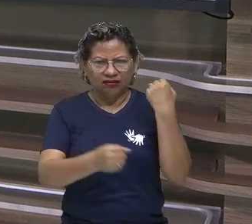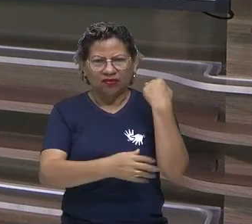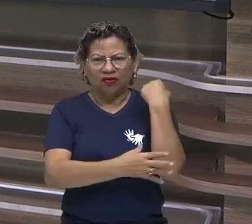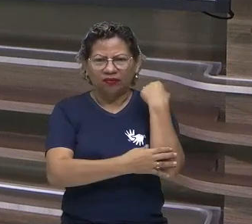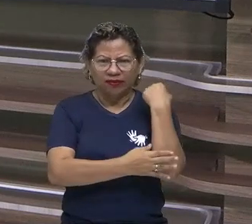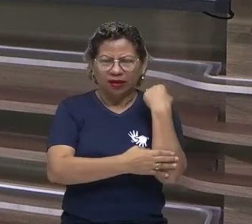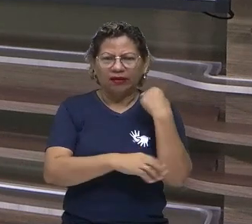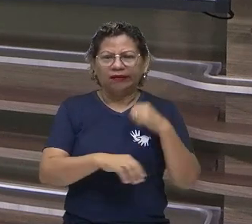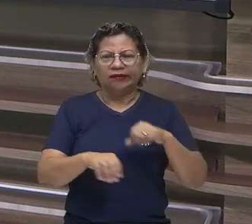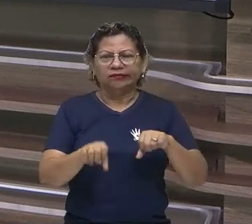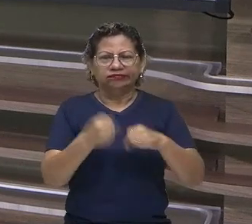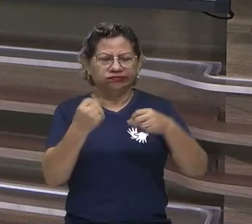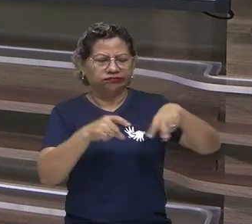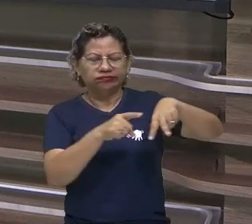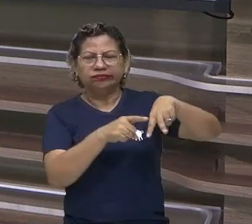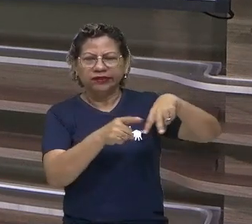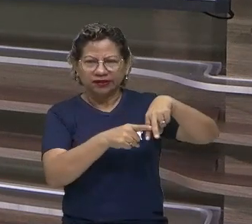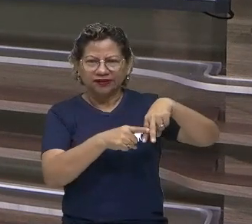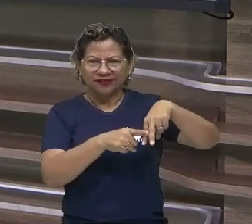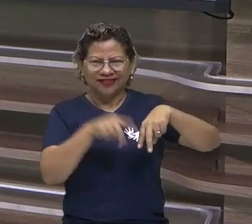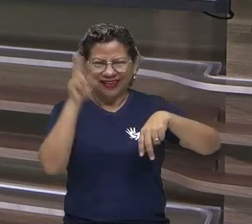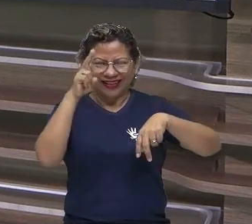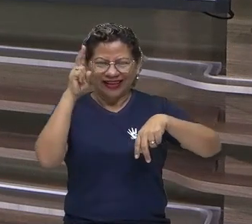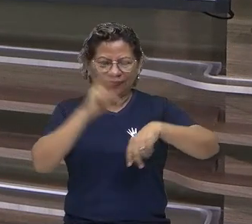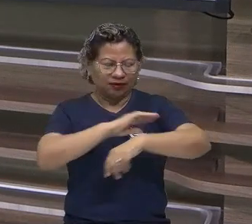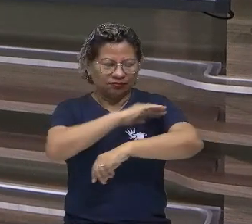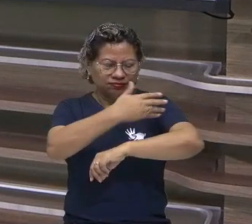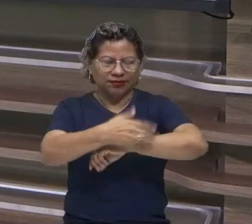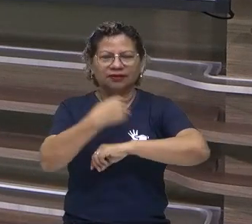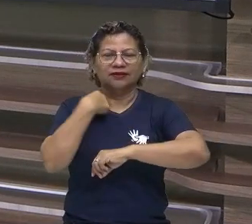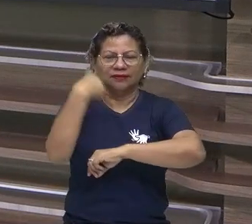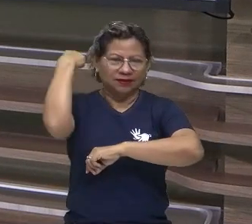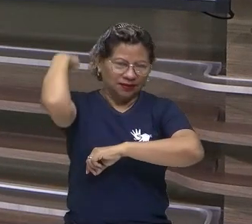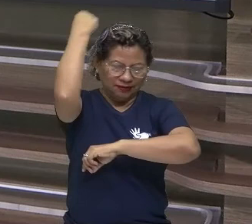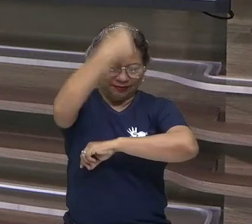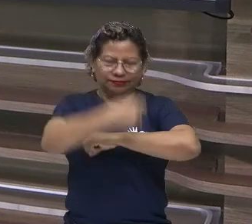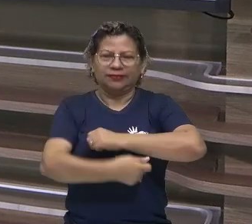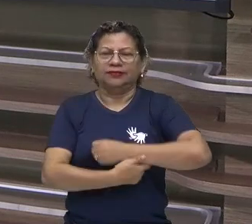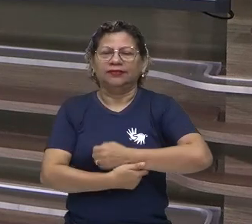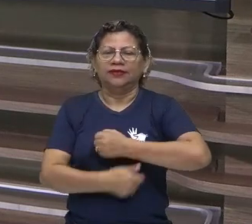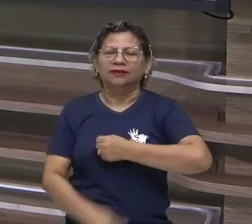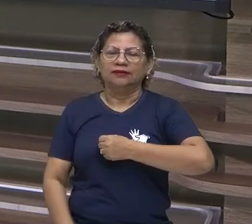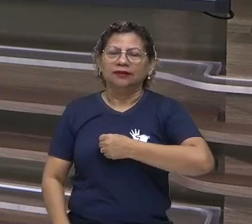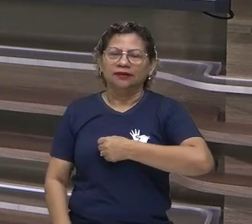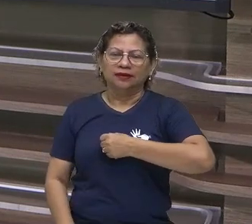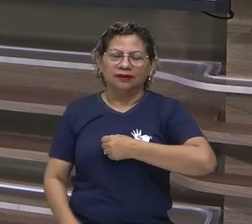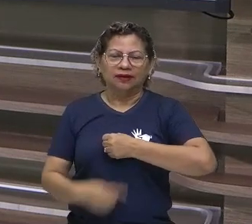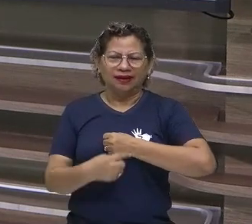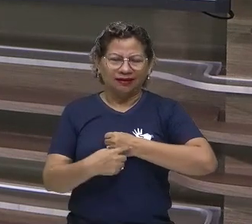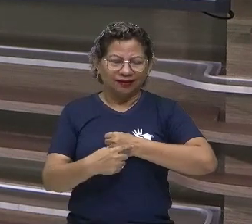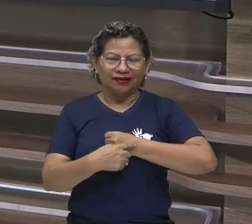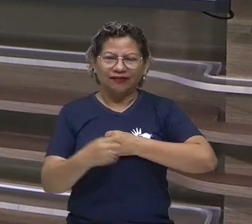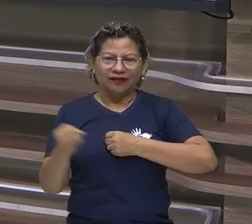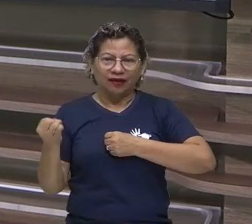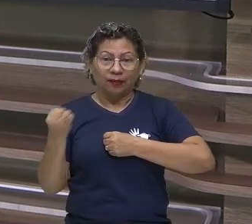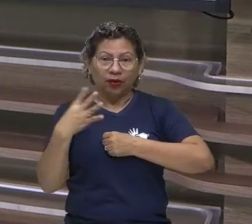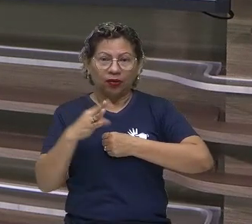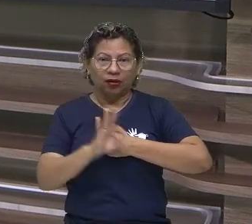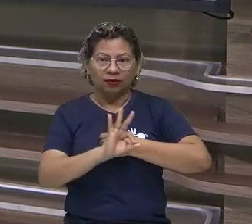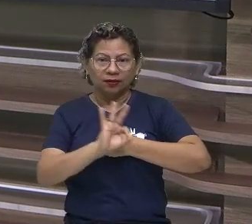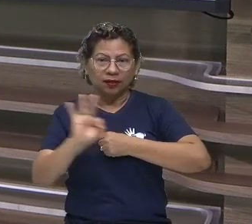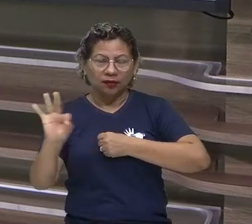imobilizado colocou o gesso é aquela estrutura óssea foi se regenerando né até ela ficar ali completamente